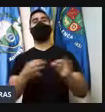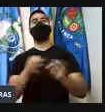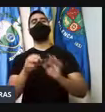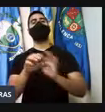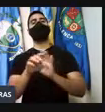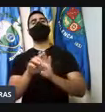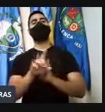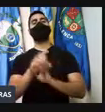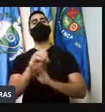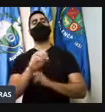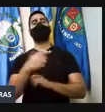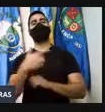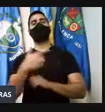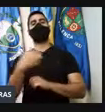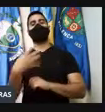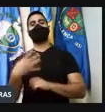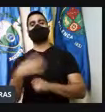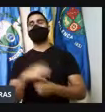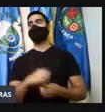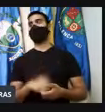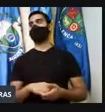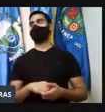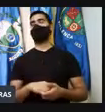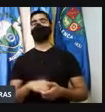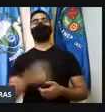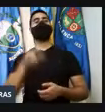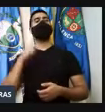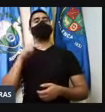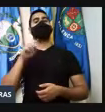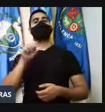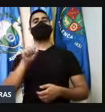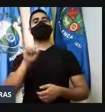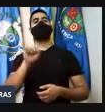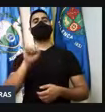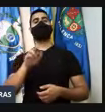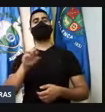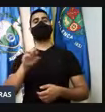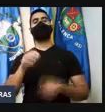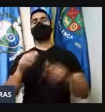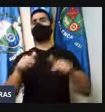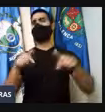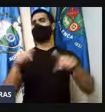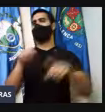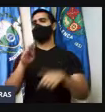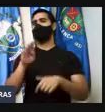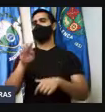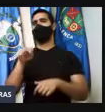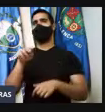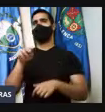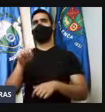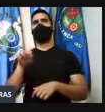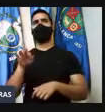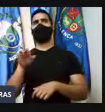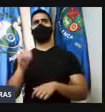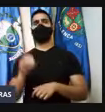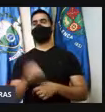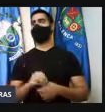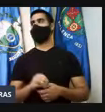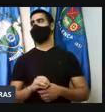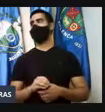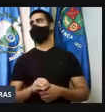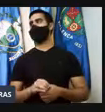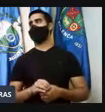resolução 024/2020, Silvio Graça. Fica concedido o título benemérito municipal a Raquel Alcântara de